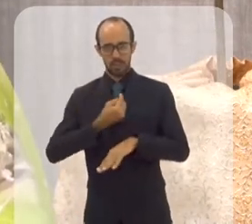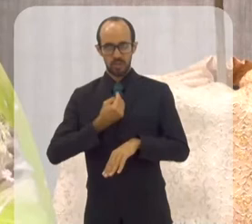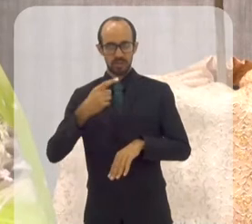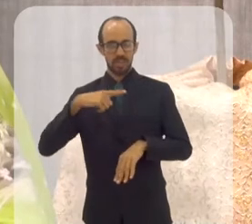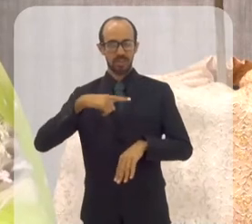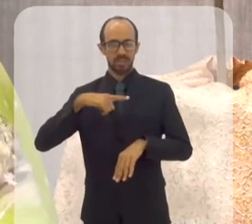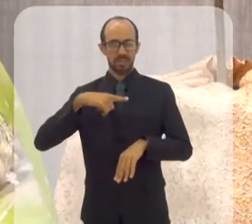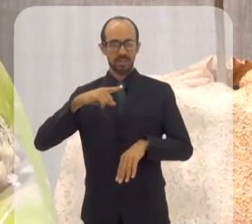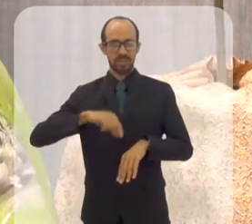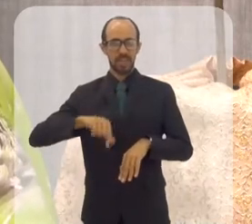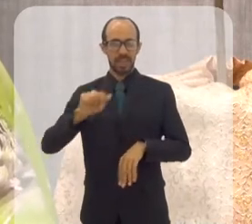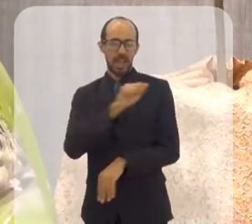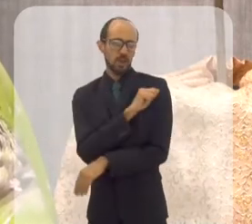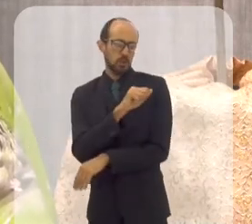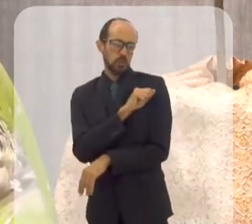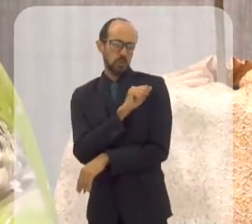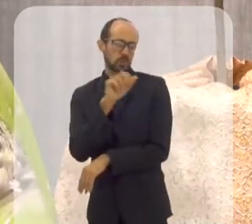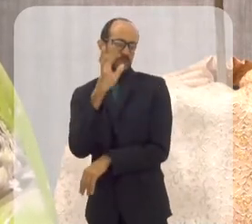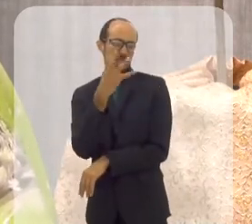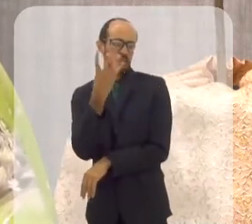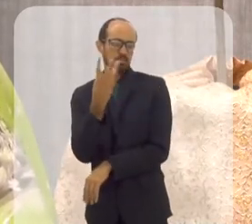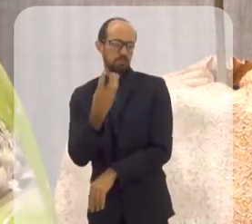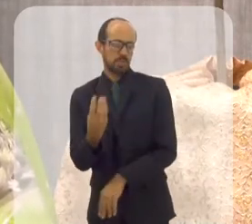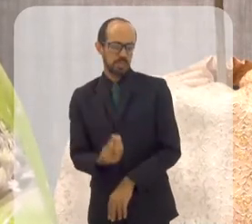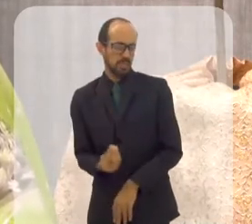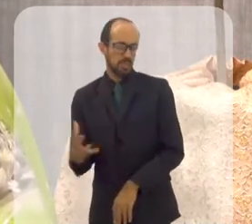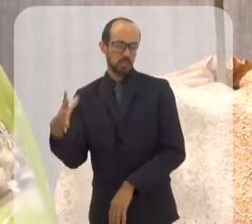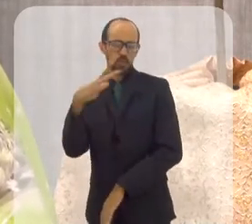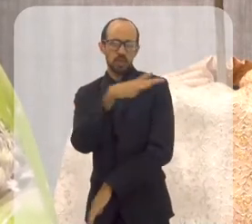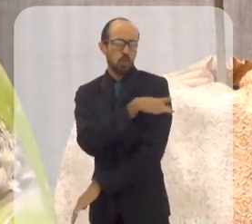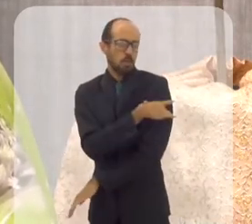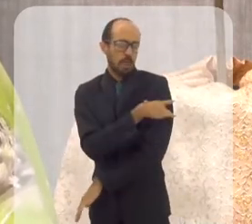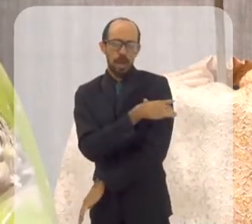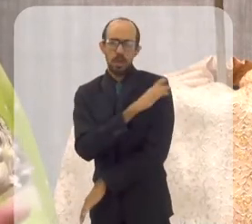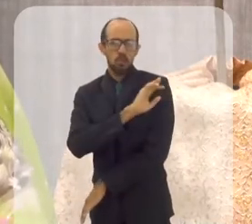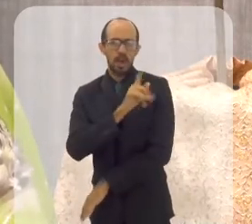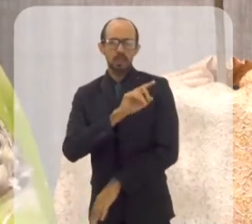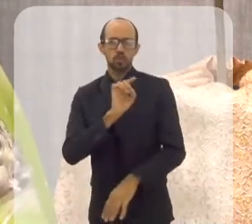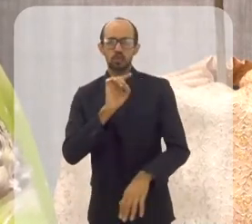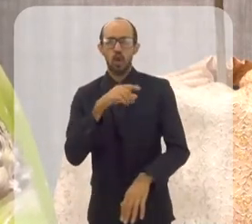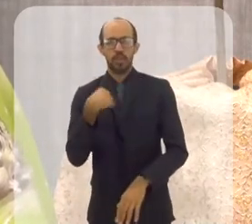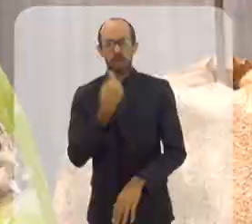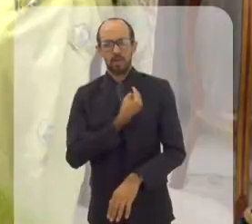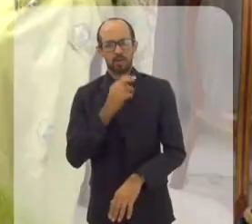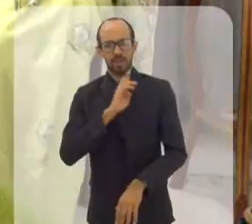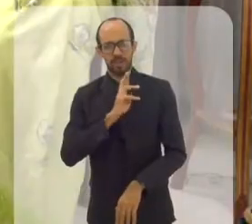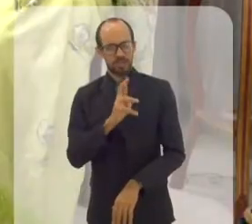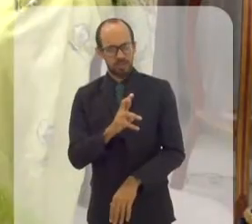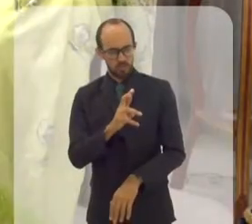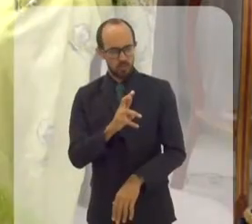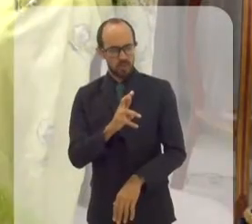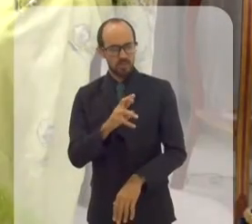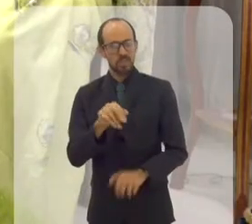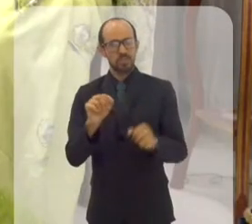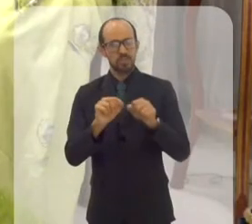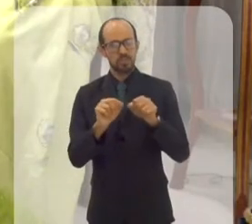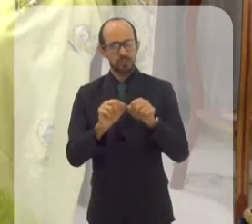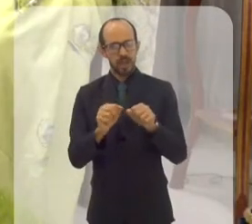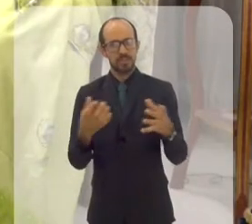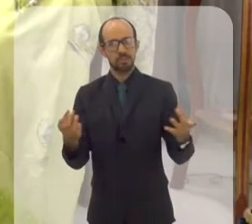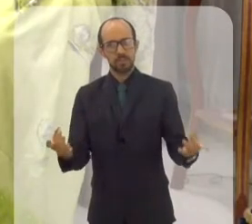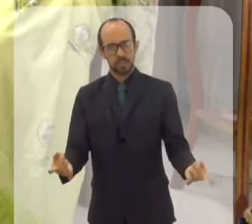tem vários alunos. Tem alunos espíritas, tem alunos de candomblé, tem alunos... Não só Hare Krishna, né? A gente faz a